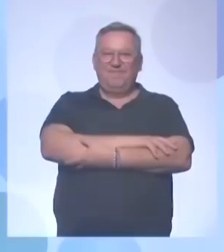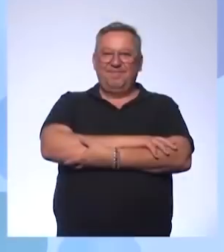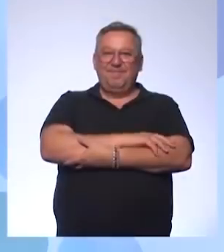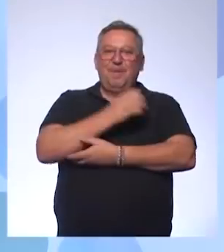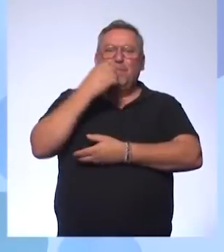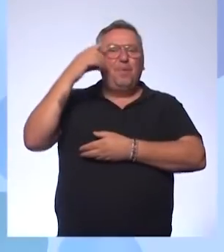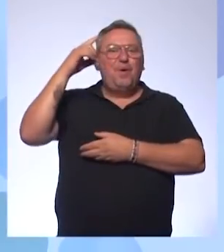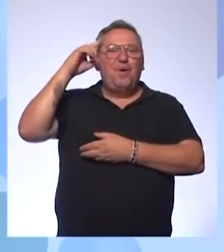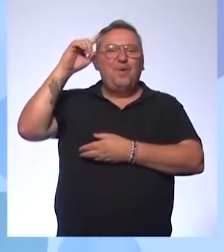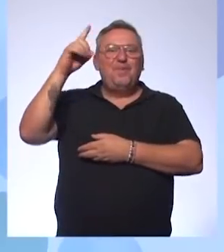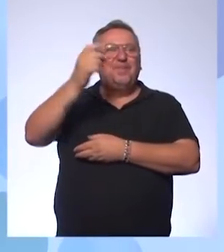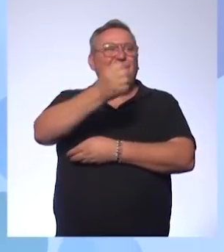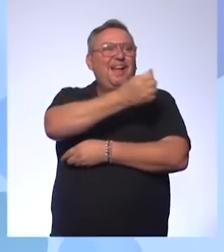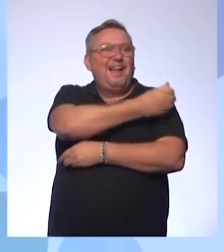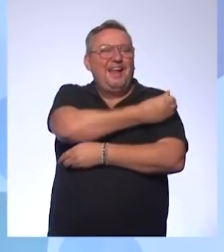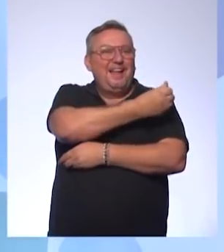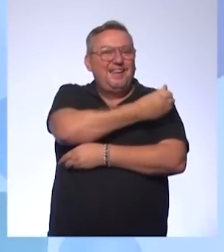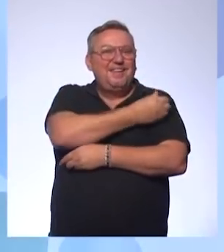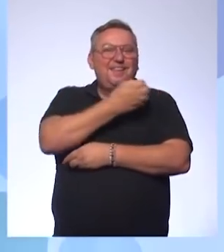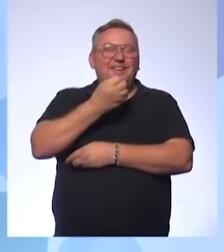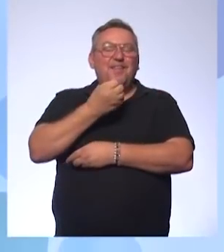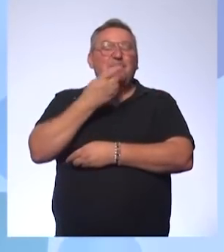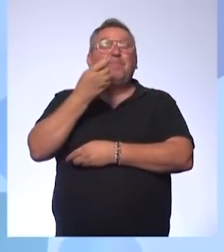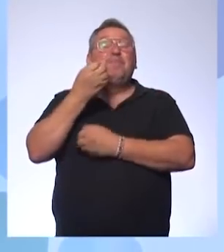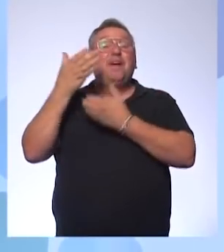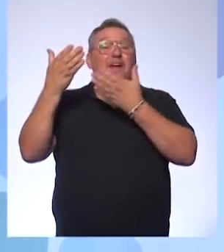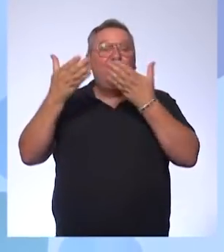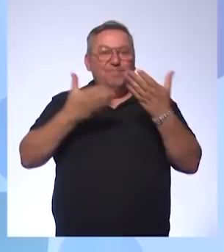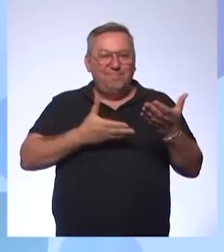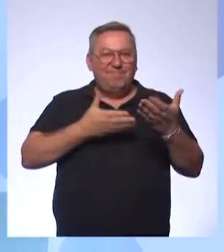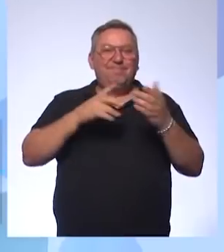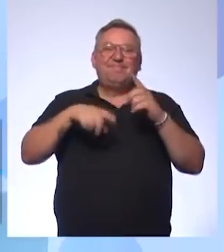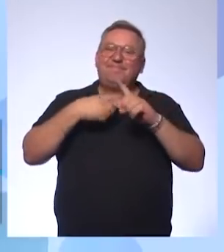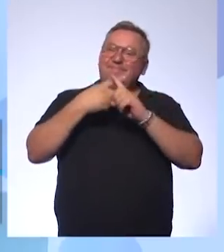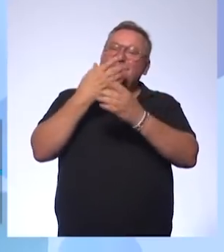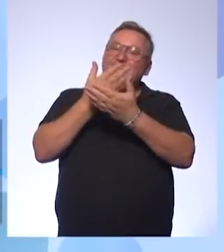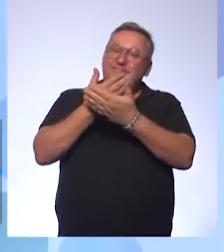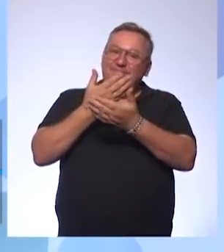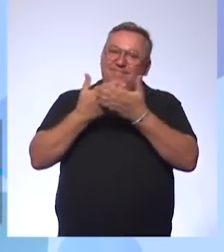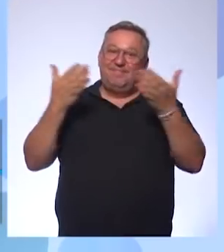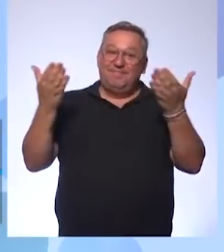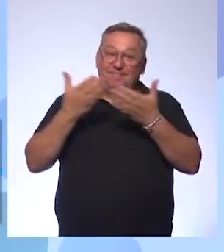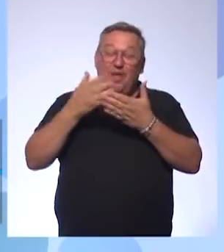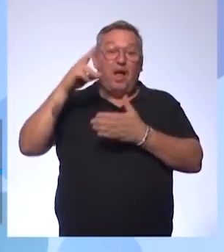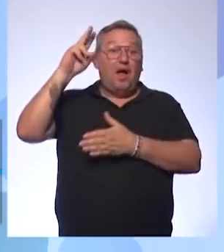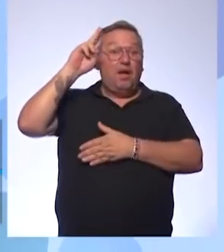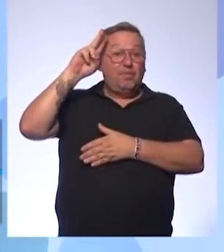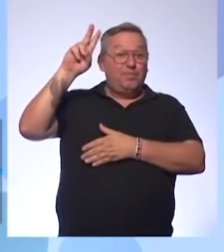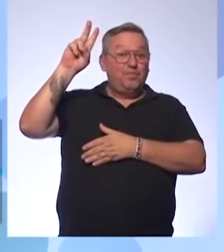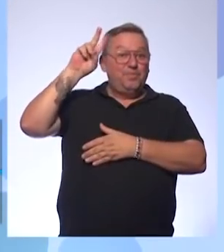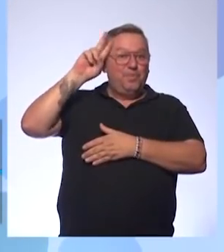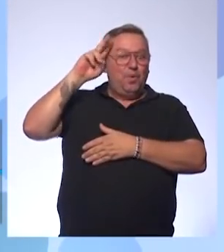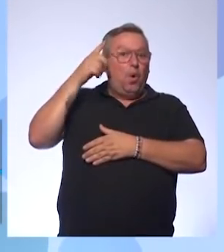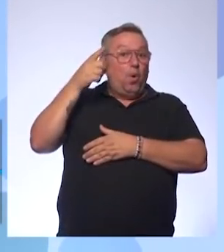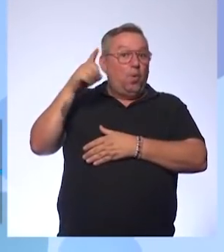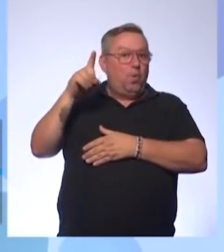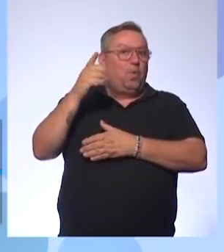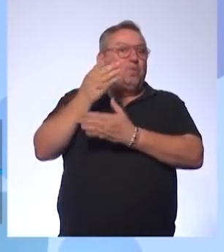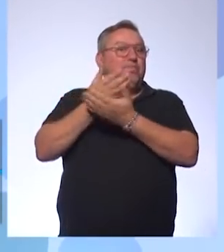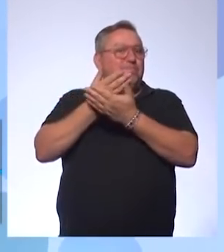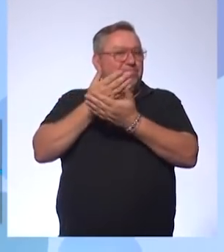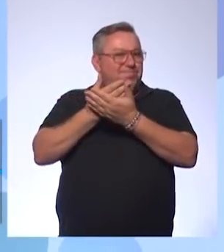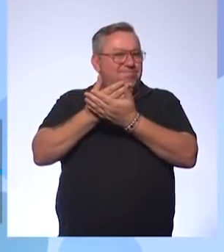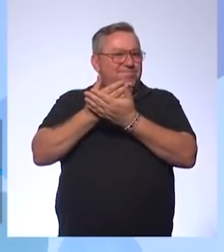Bom dia, sexto ano. Sejam bem-vindos para mais esta aula de história, última aula